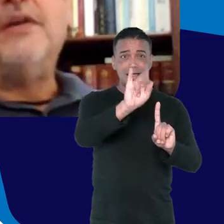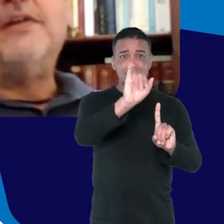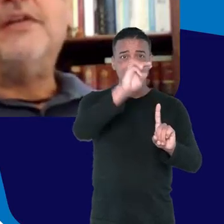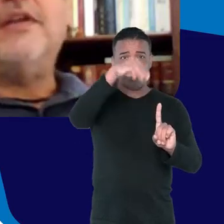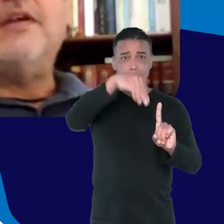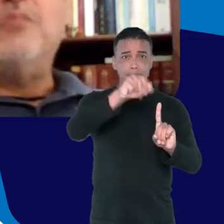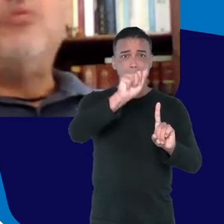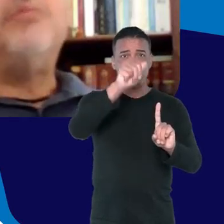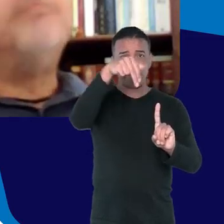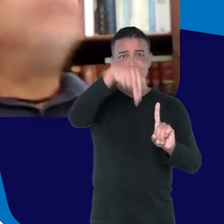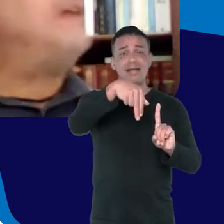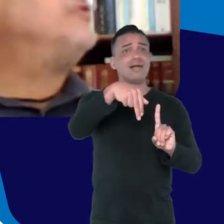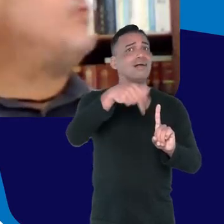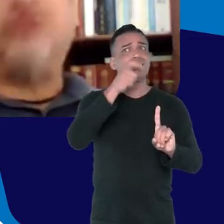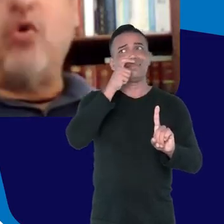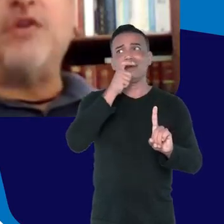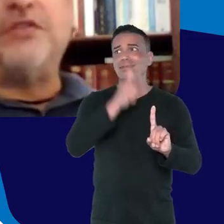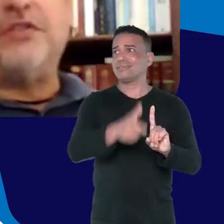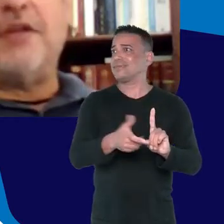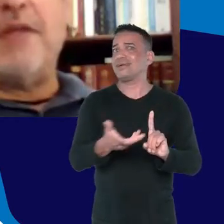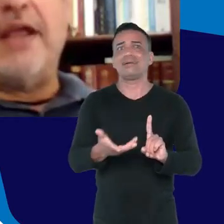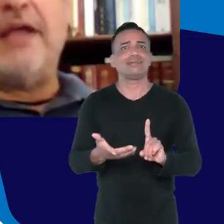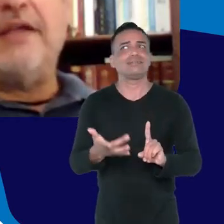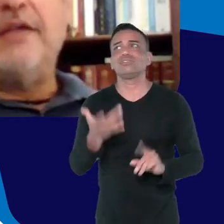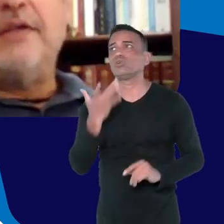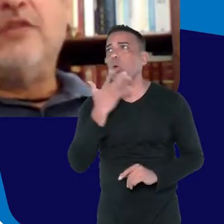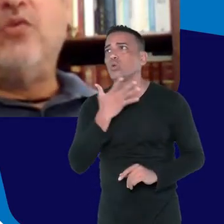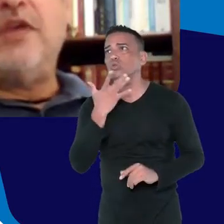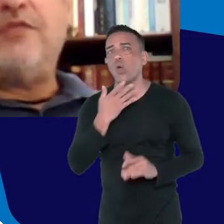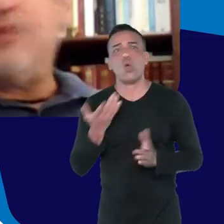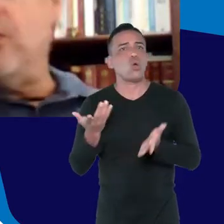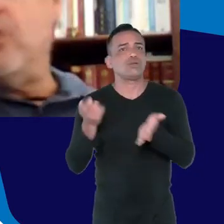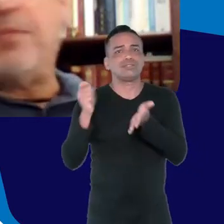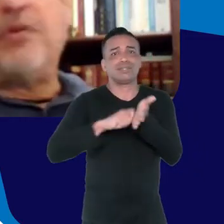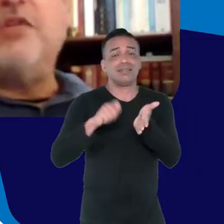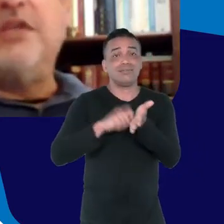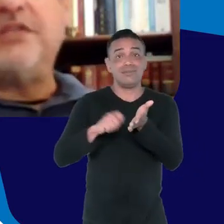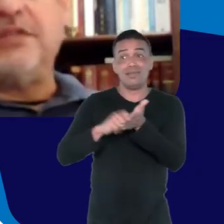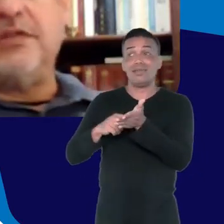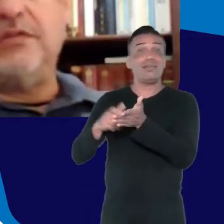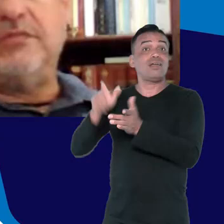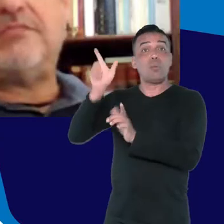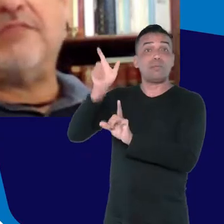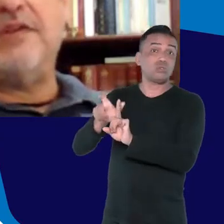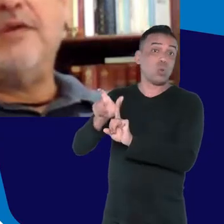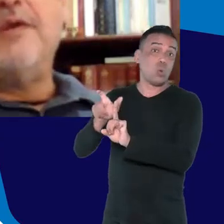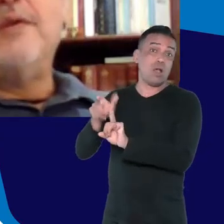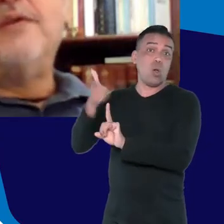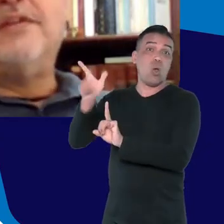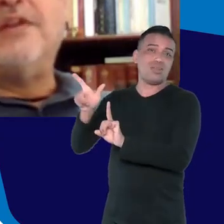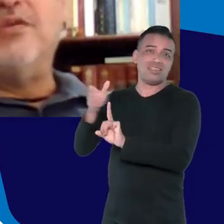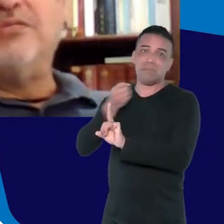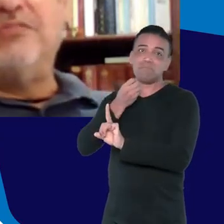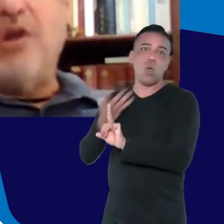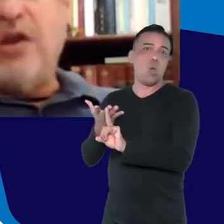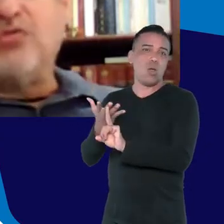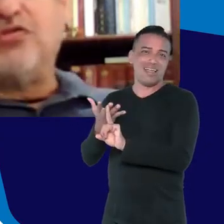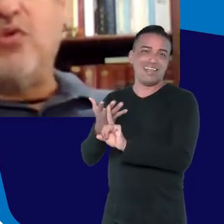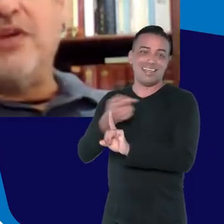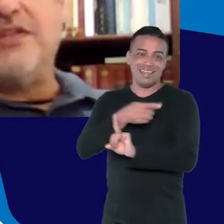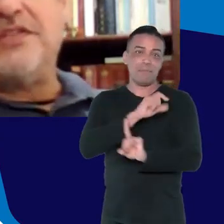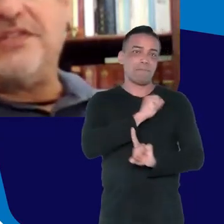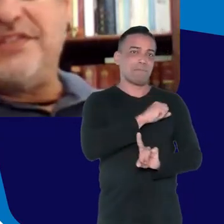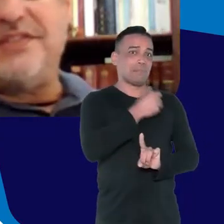interessante, né? Muito mais gostosa de trabalhar do que a figura do protagonista, né? Então, na hora que